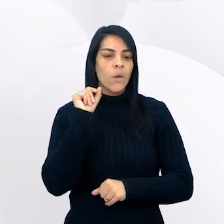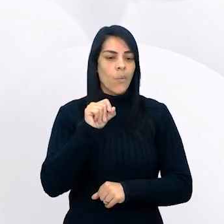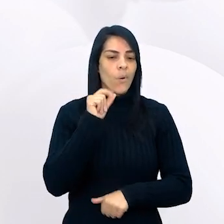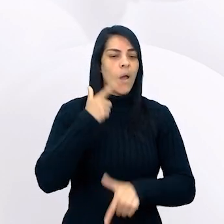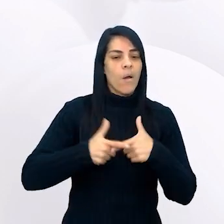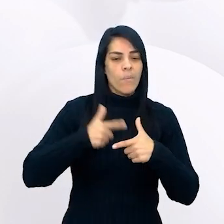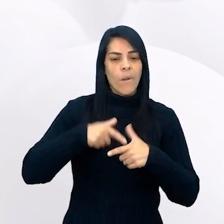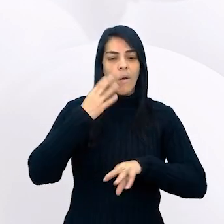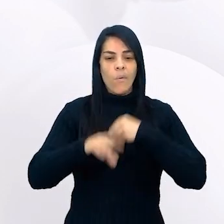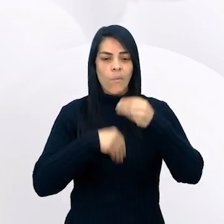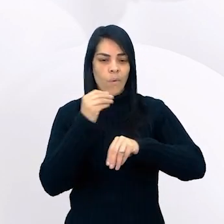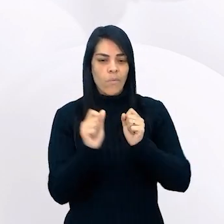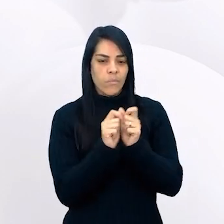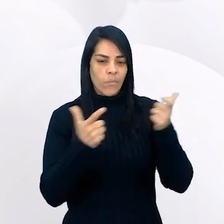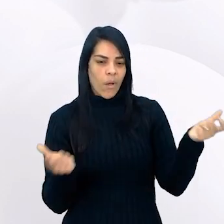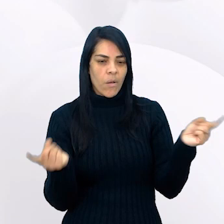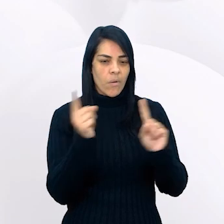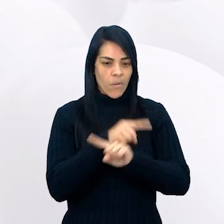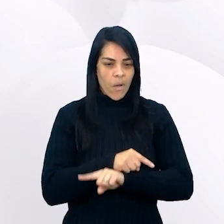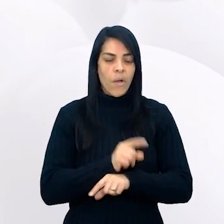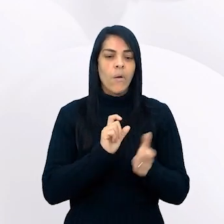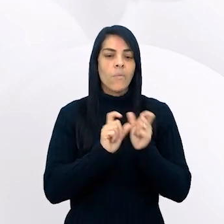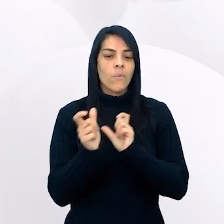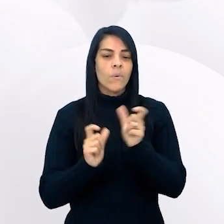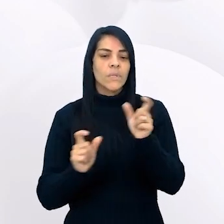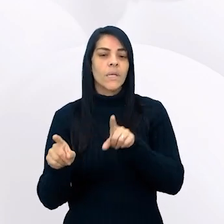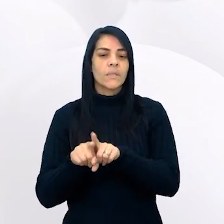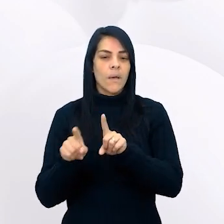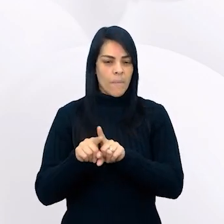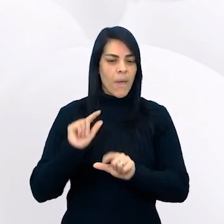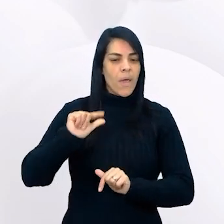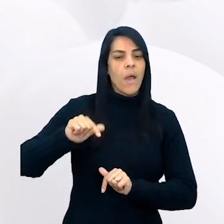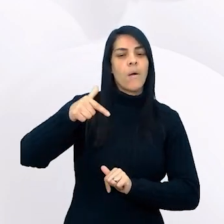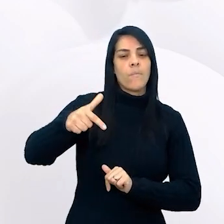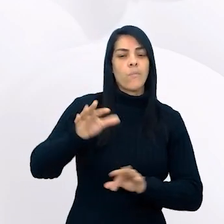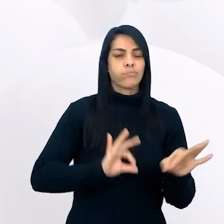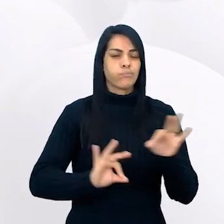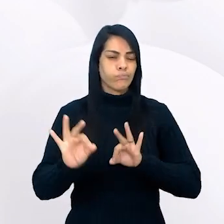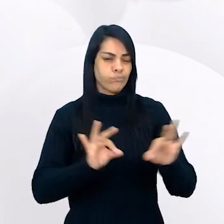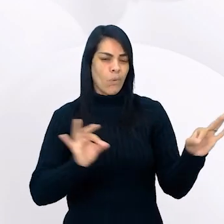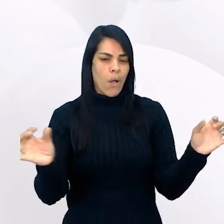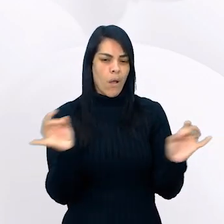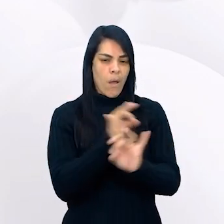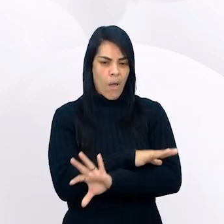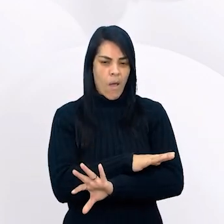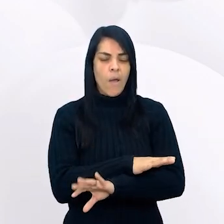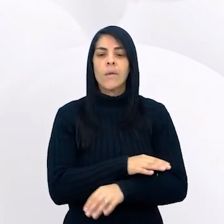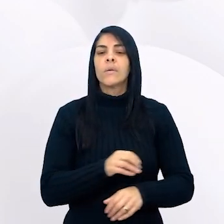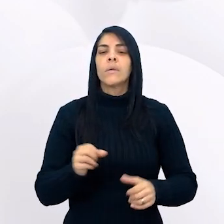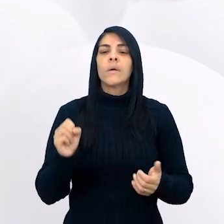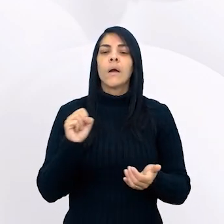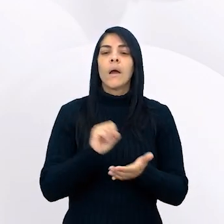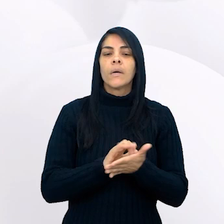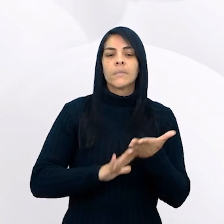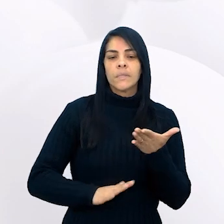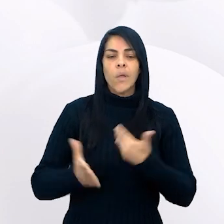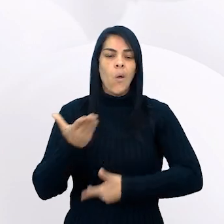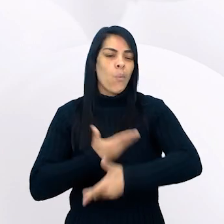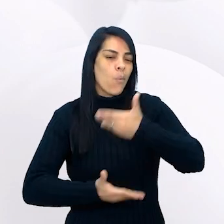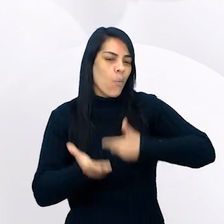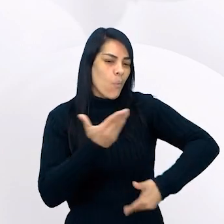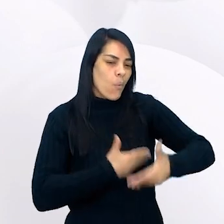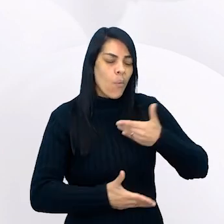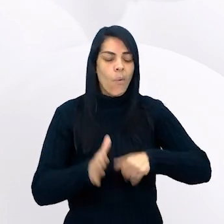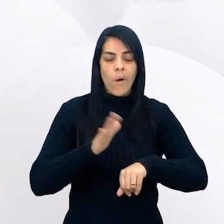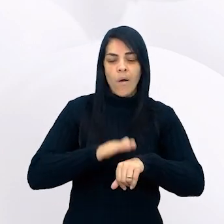problema envolvendo grandezas inversamente proporcionais e após a produção aí troque os exercícios um com o outro, um